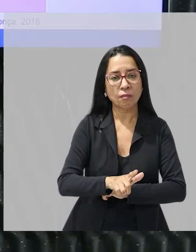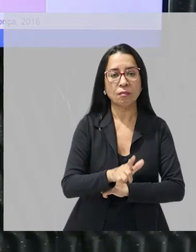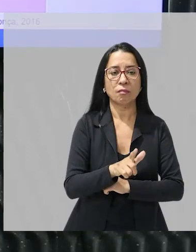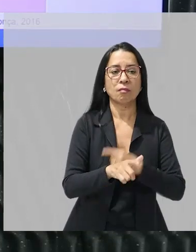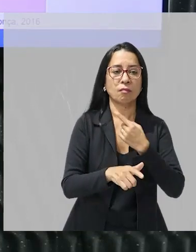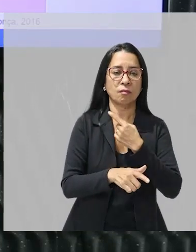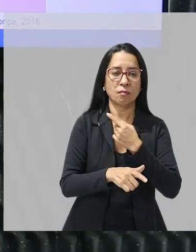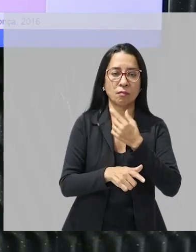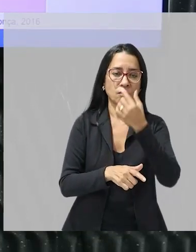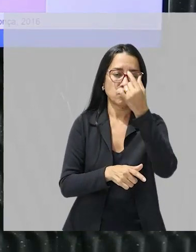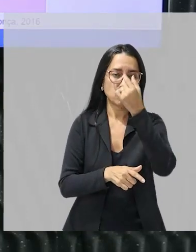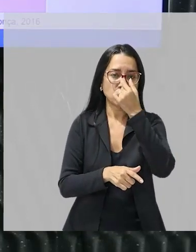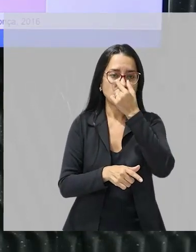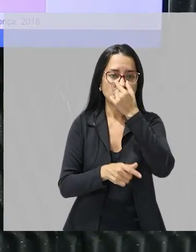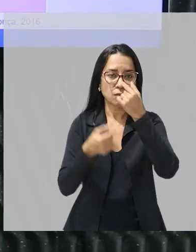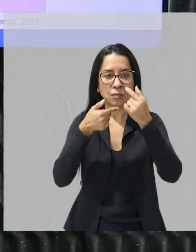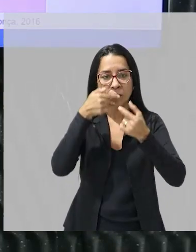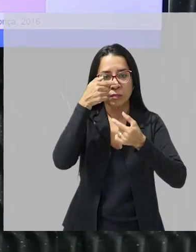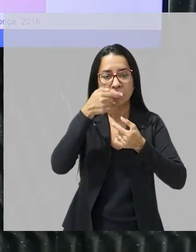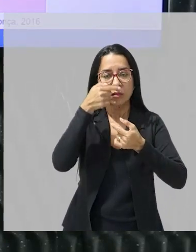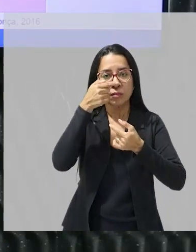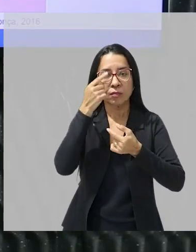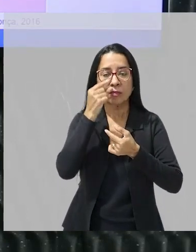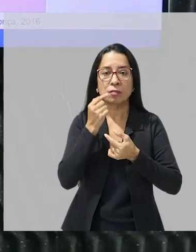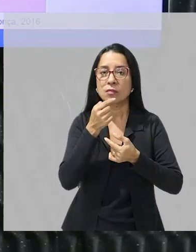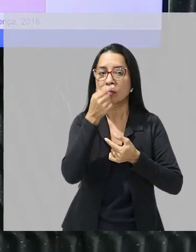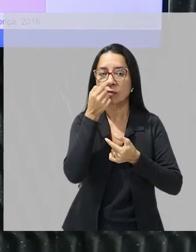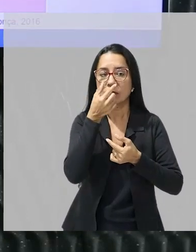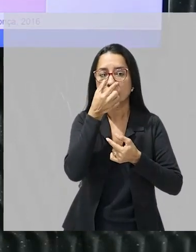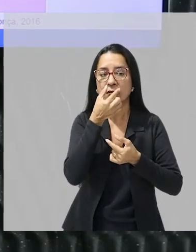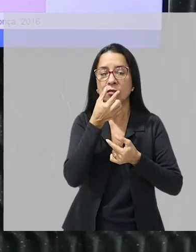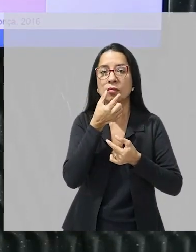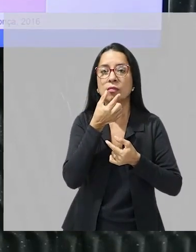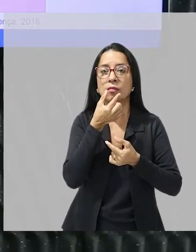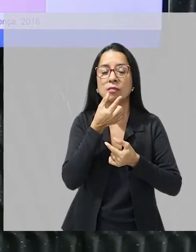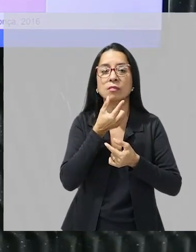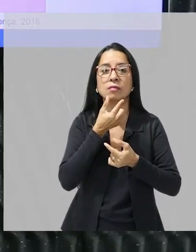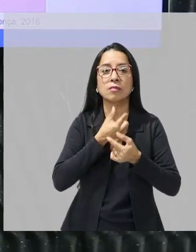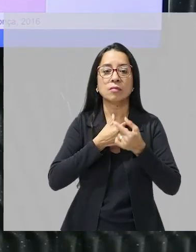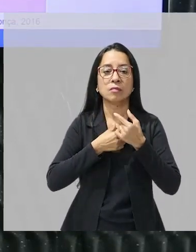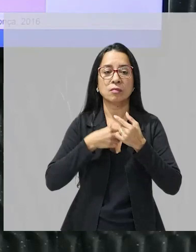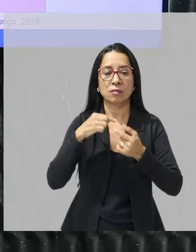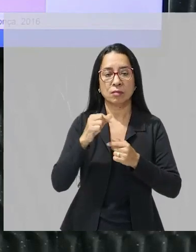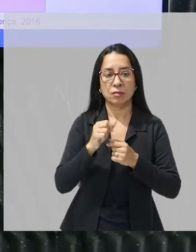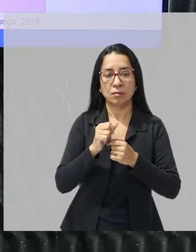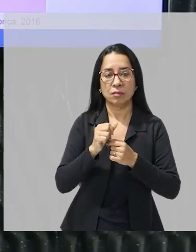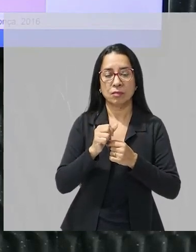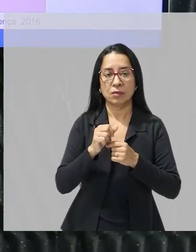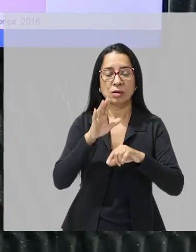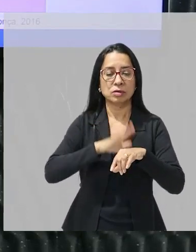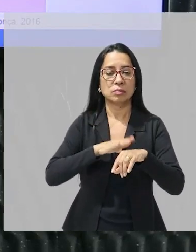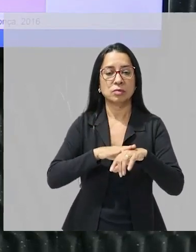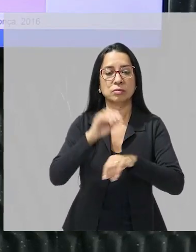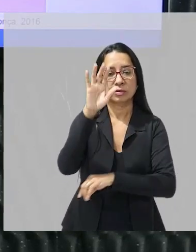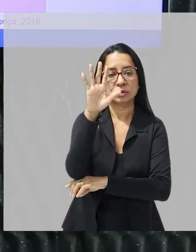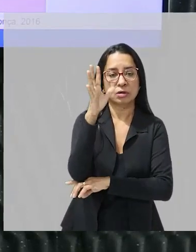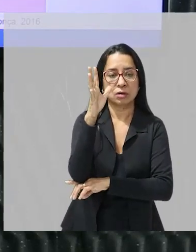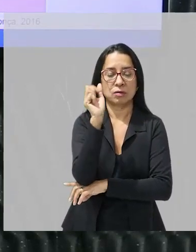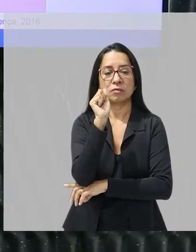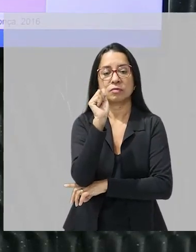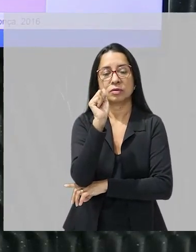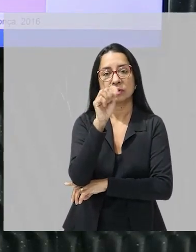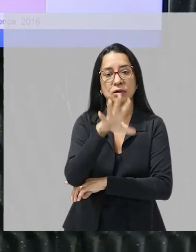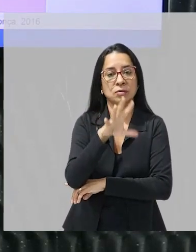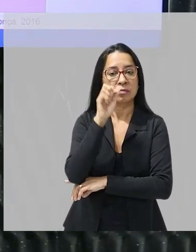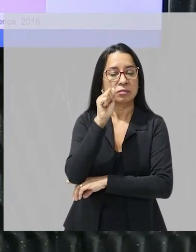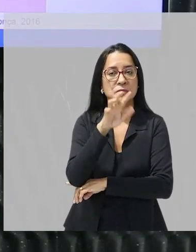as fossas nasais ficam mais para cima, mas nós temos aqui a traqueia, essa aqui nós chamamos de árvore respiratória, tá? É a traqueia, e perceba